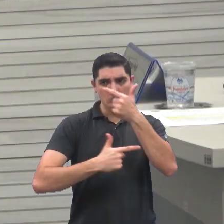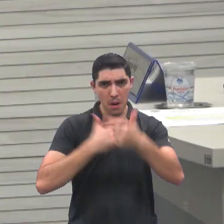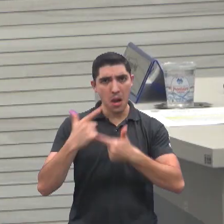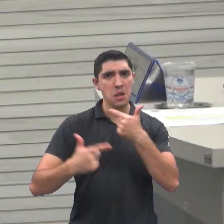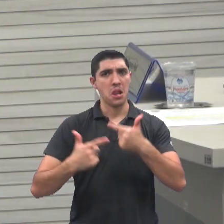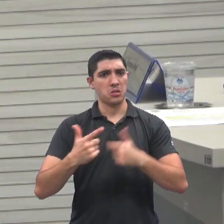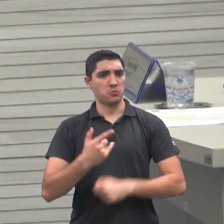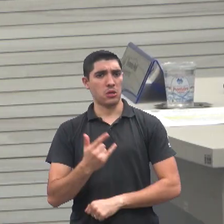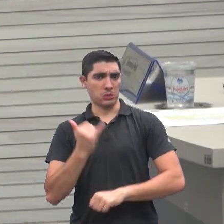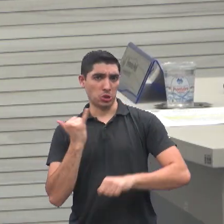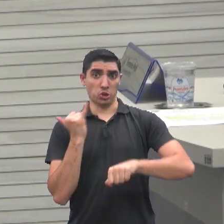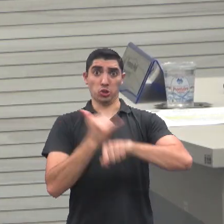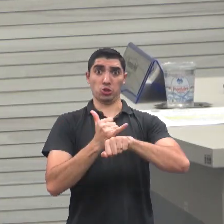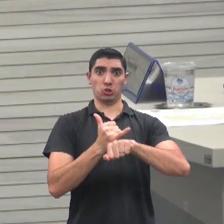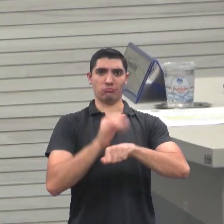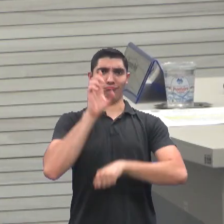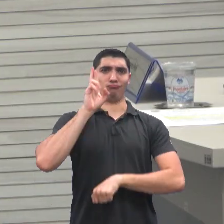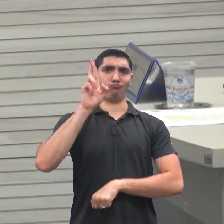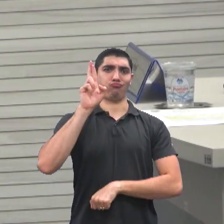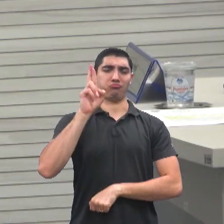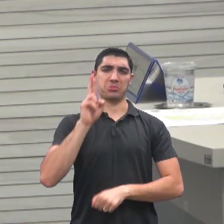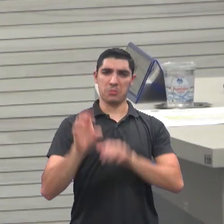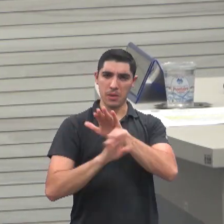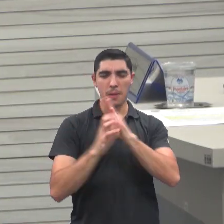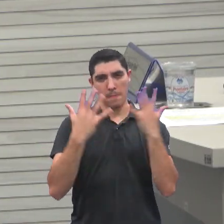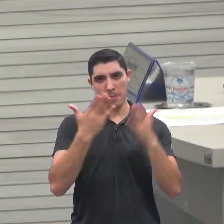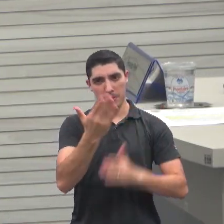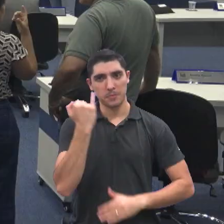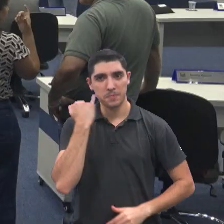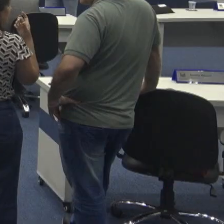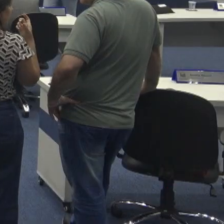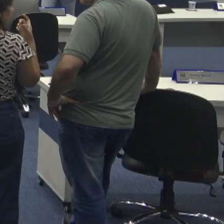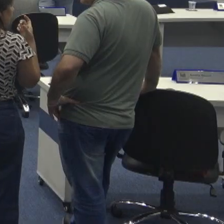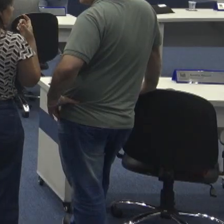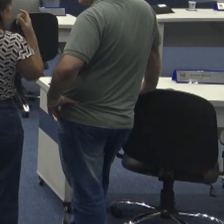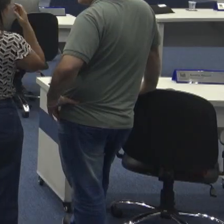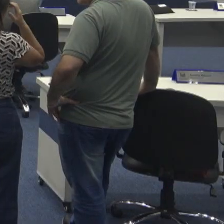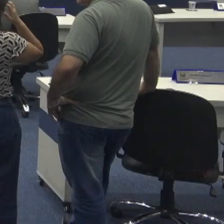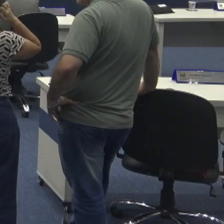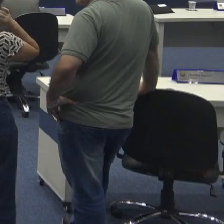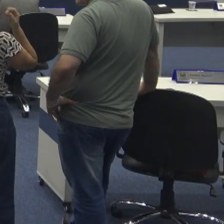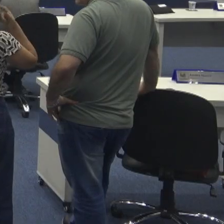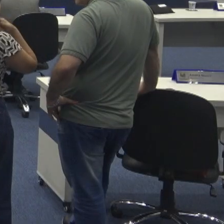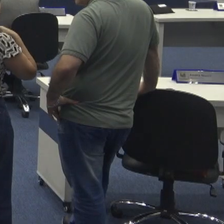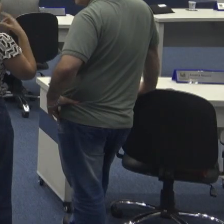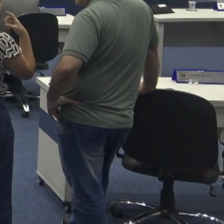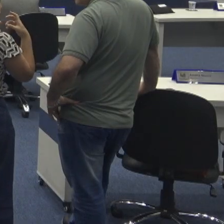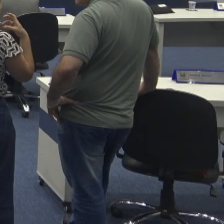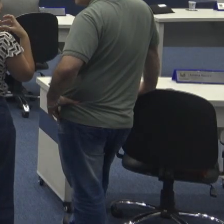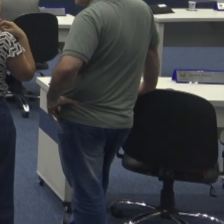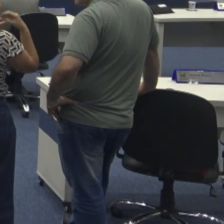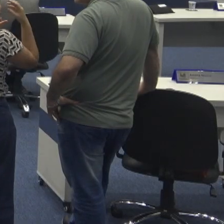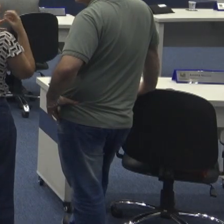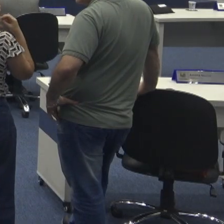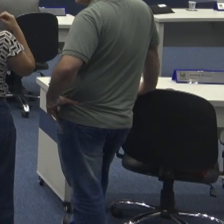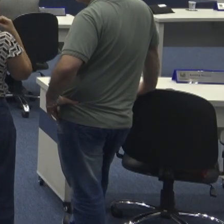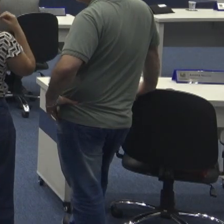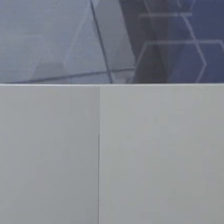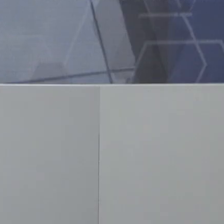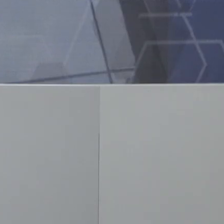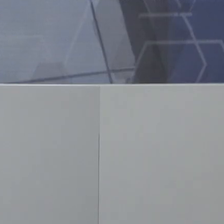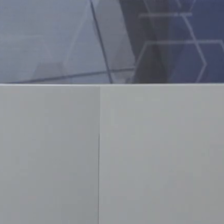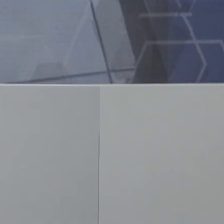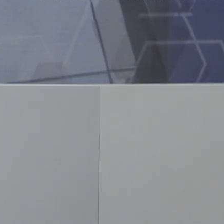essa casa por esse reconhecimento. Parabéns, Zé. Obrigado, então, mais uma vez, parabéns ao Bruno, que está aqui presente